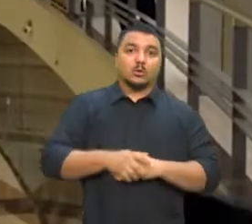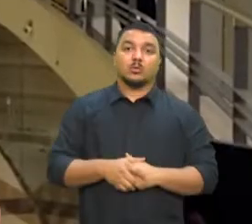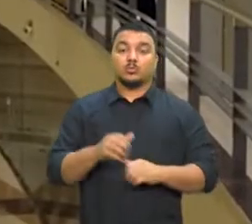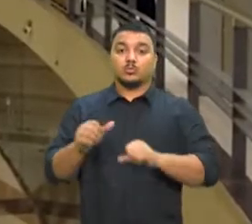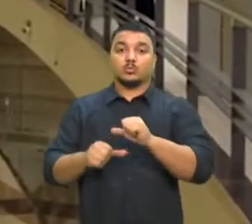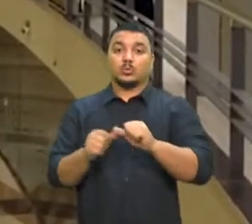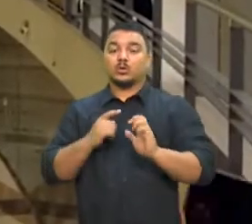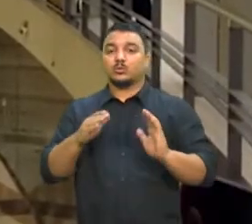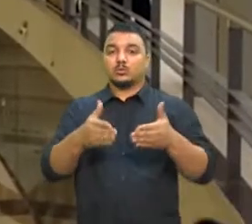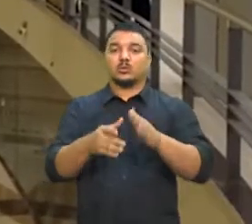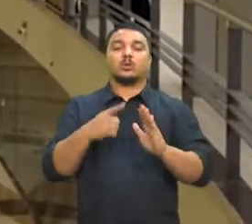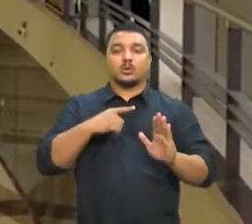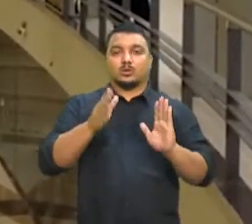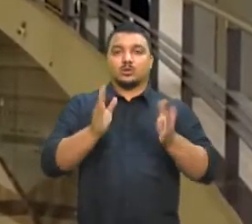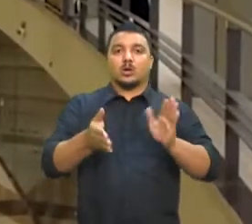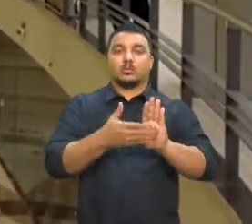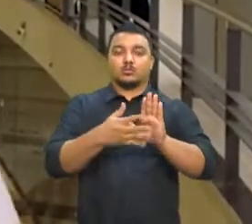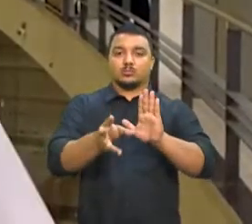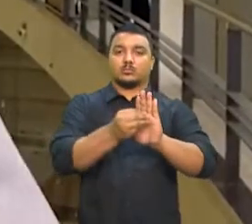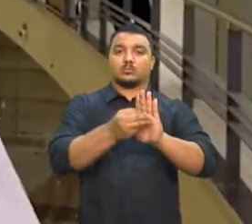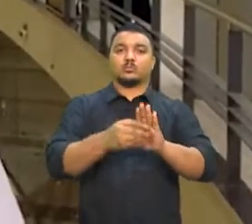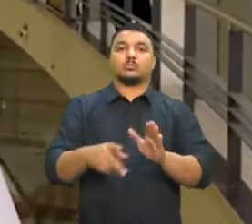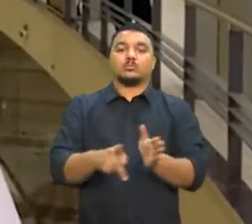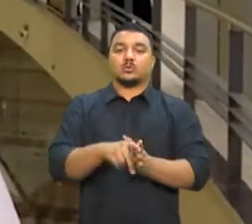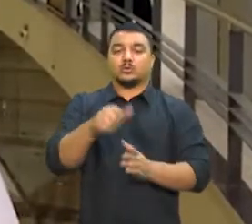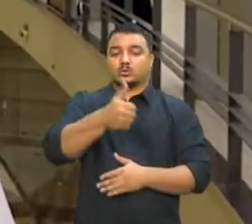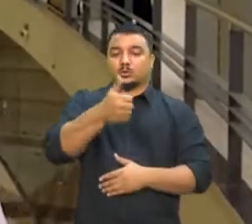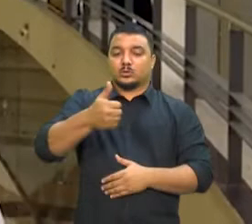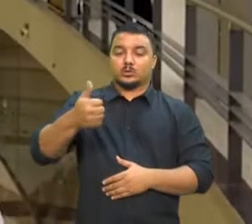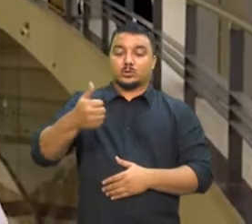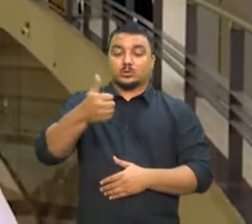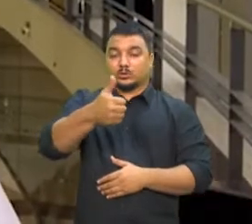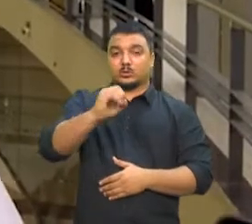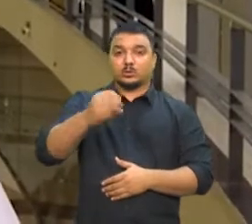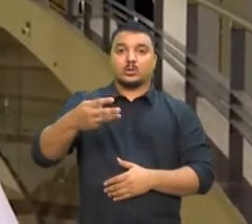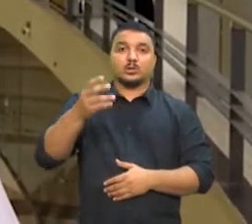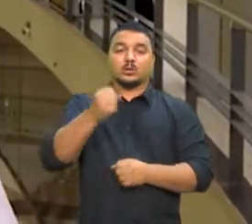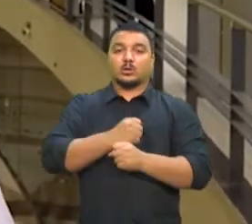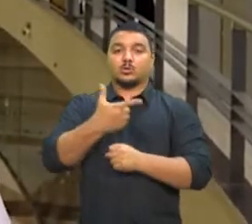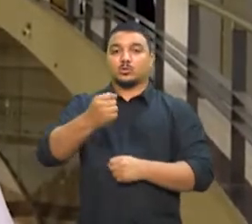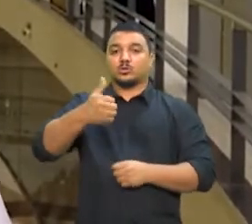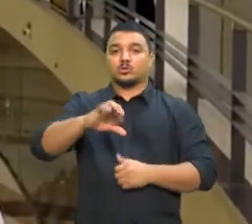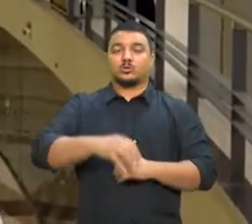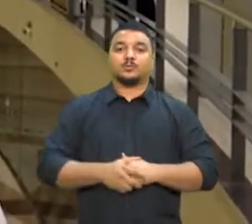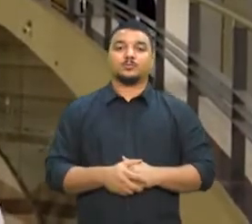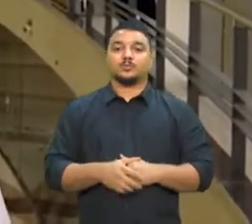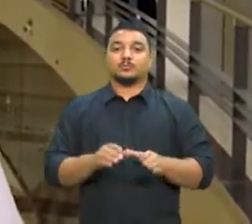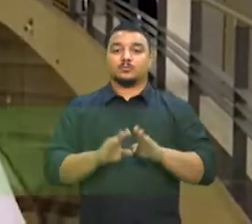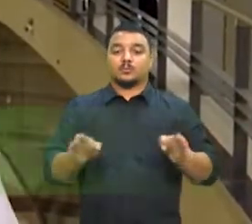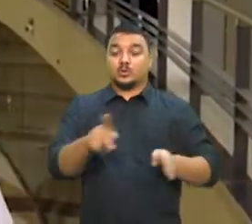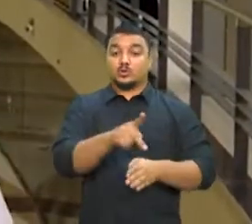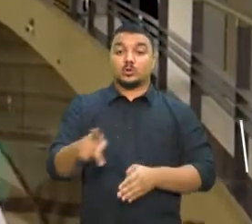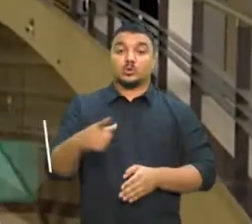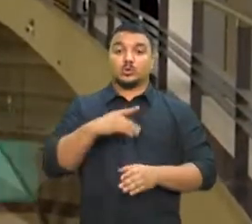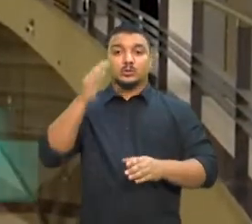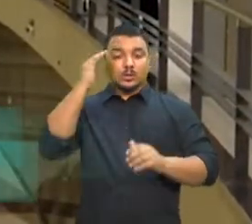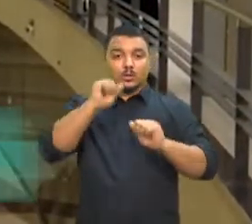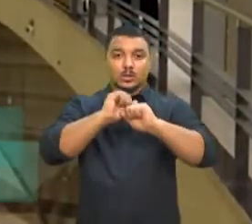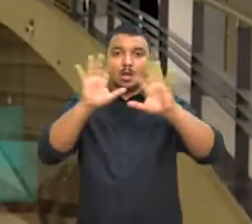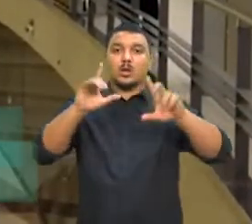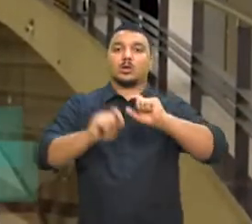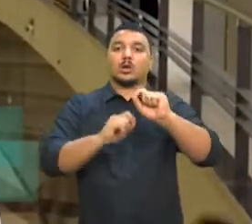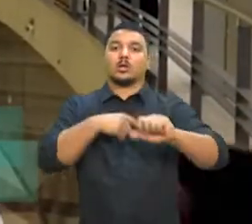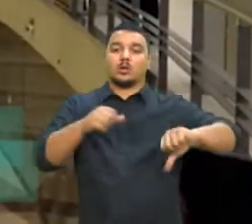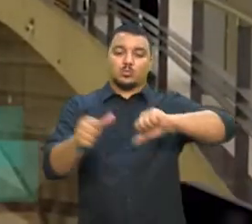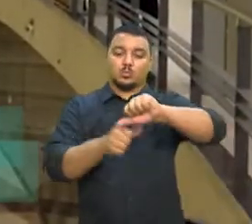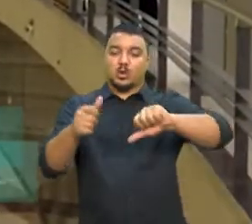conforme previsto na Emenda Constitucional 103 de 2019. A mesa diretora entende que as mesmas modificações